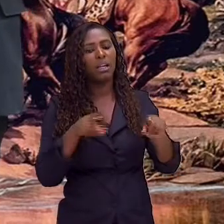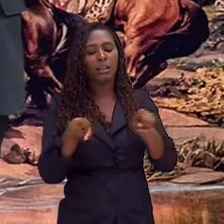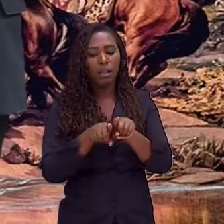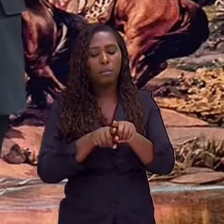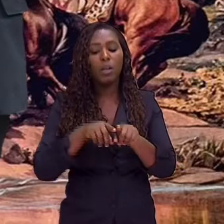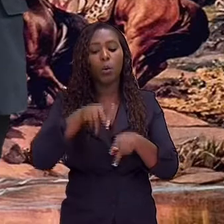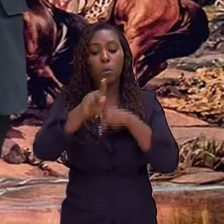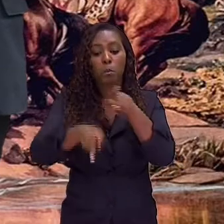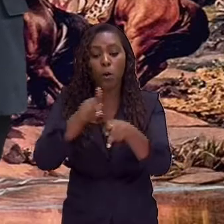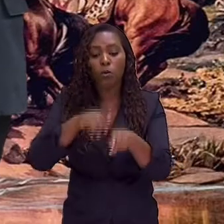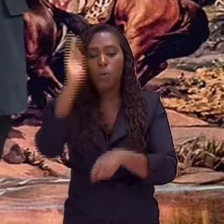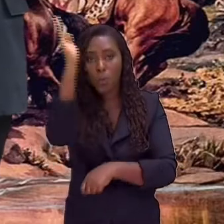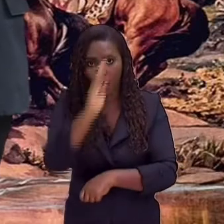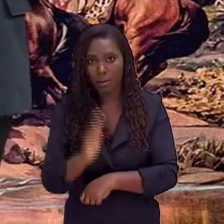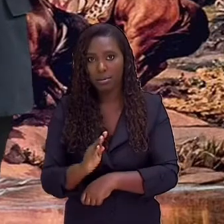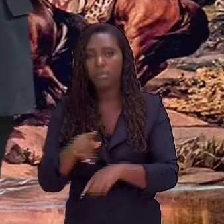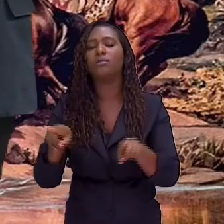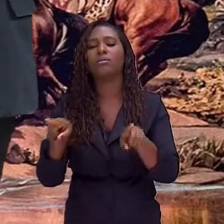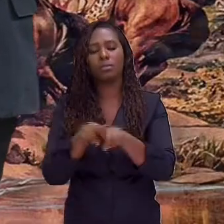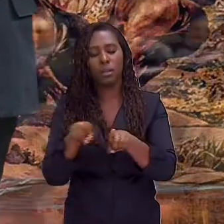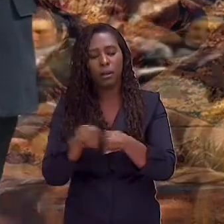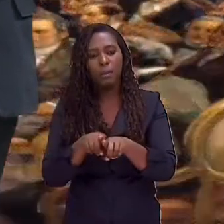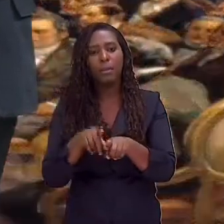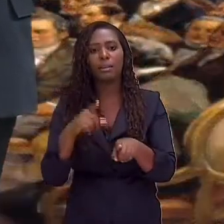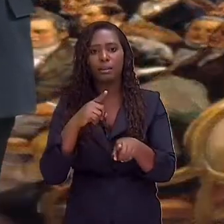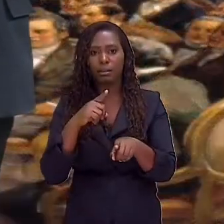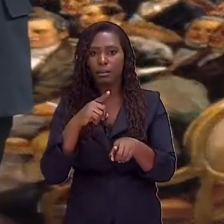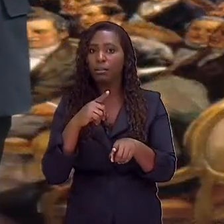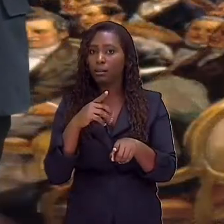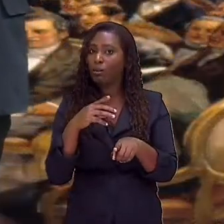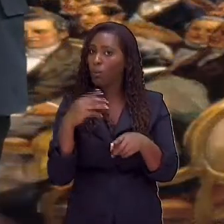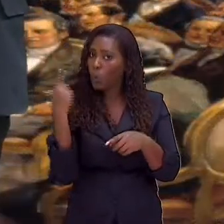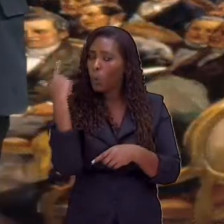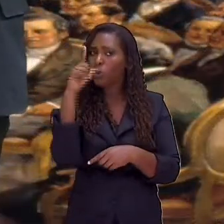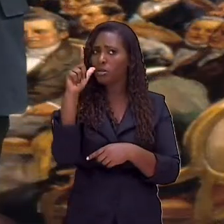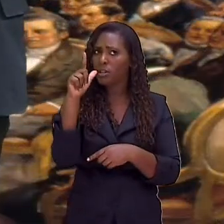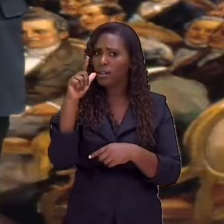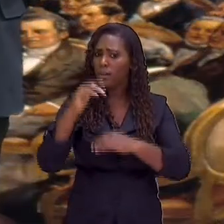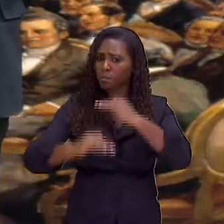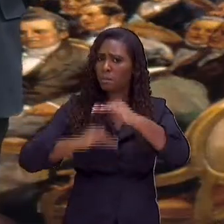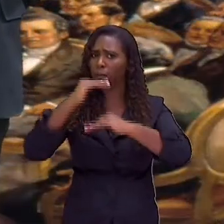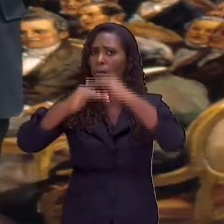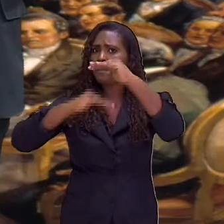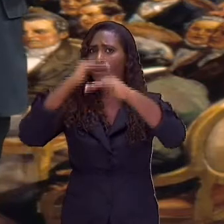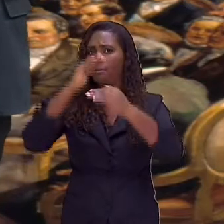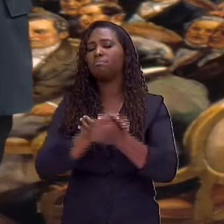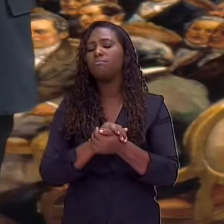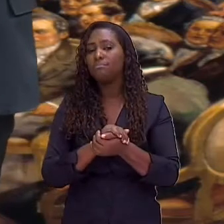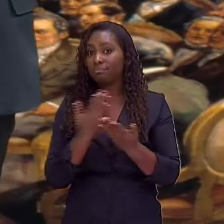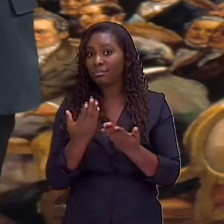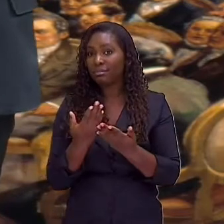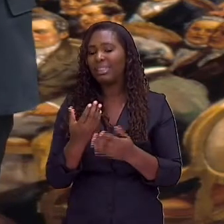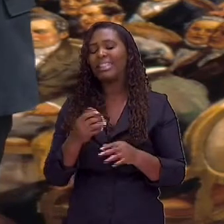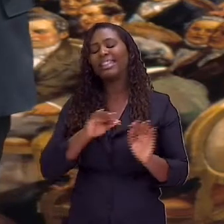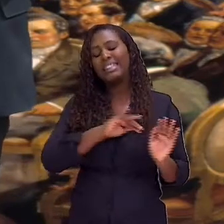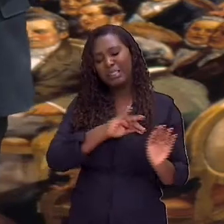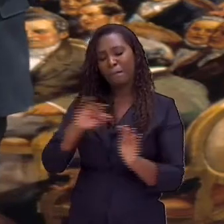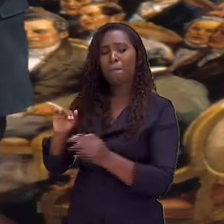Vamos ver algumas características da Assembleia Constituinte da época. Primeiro, tinha o Partido Português, ou